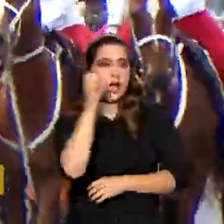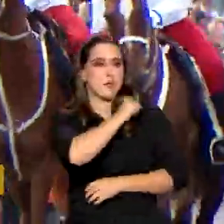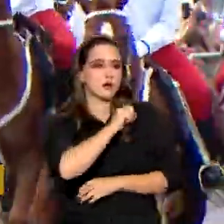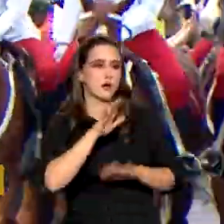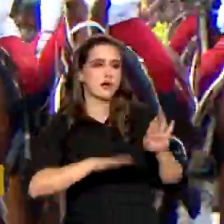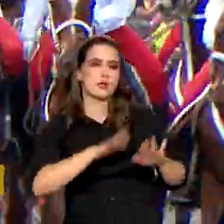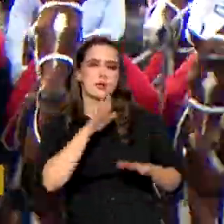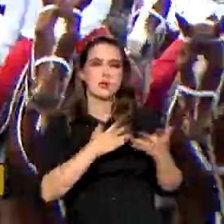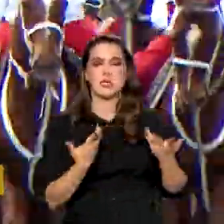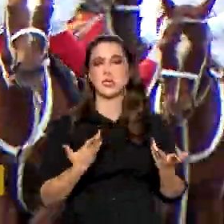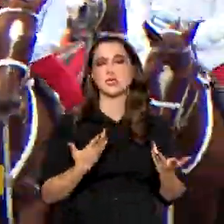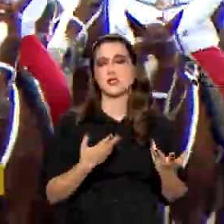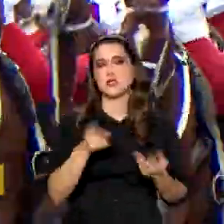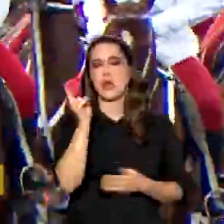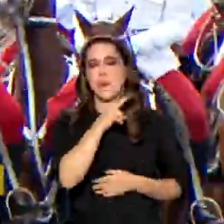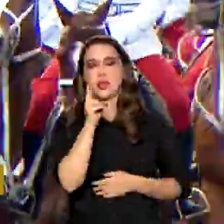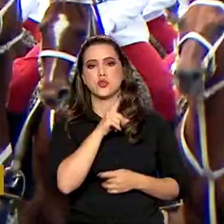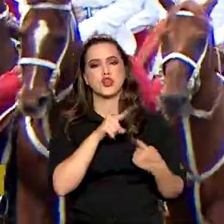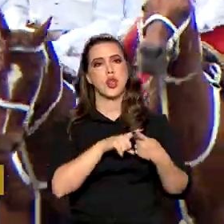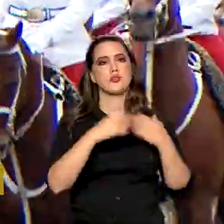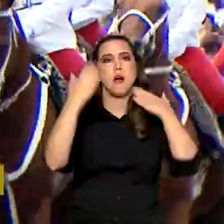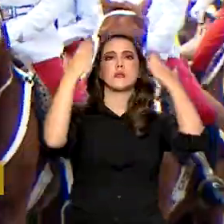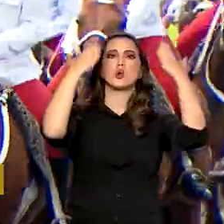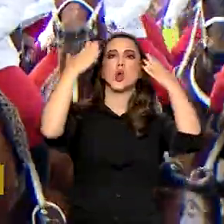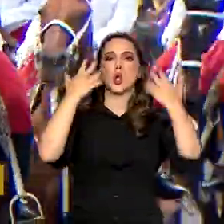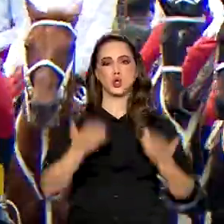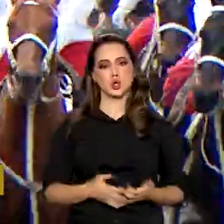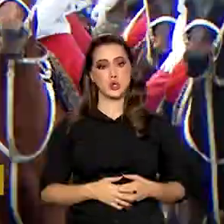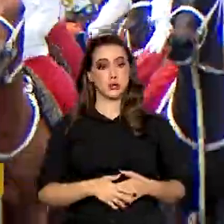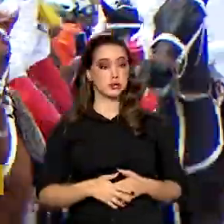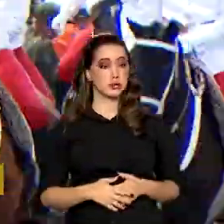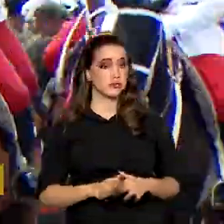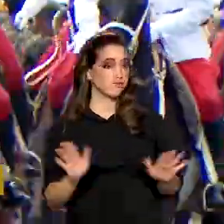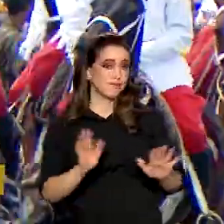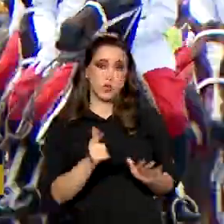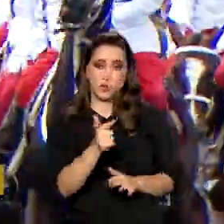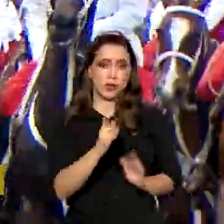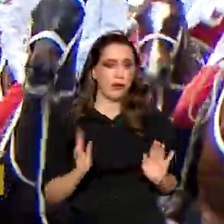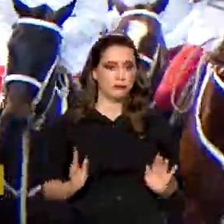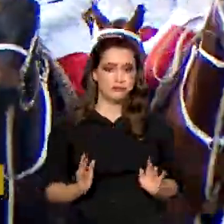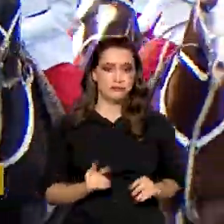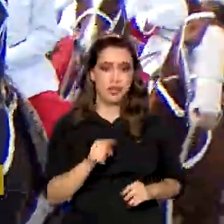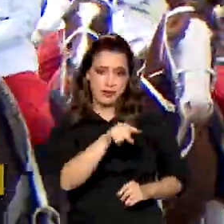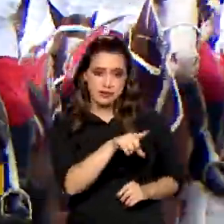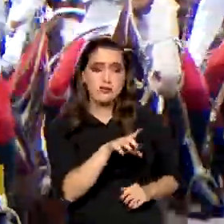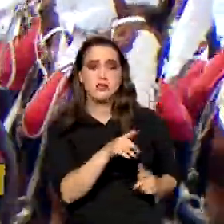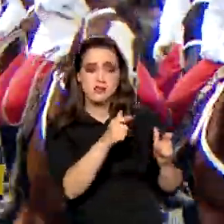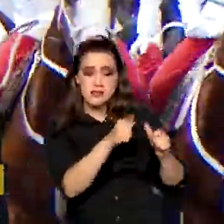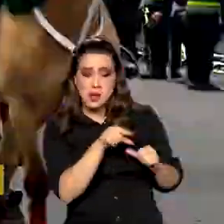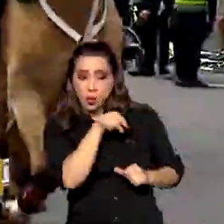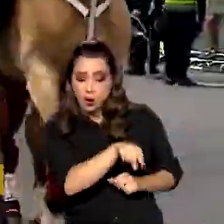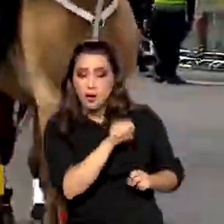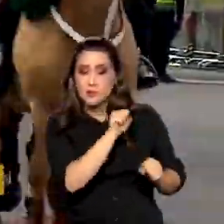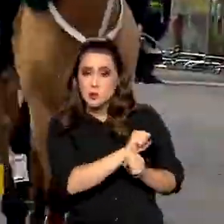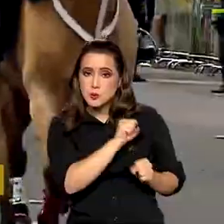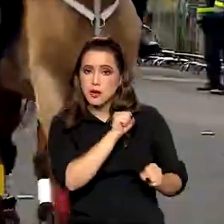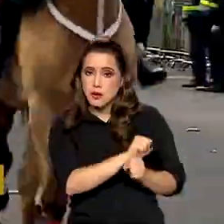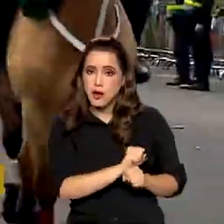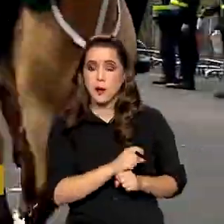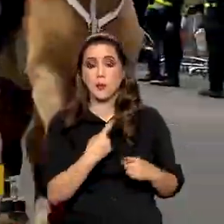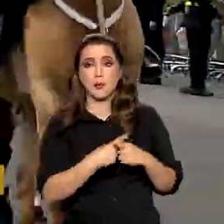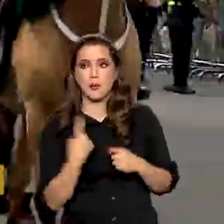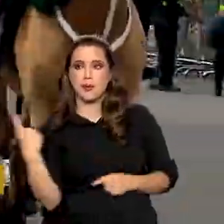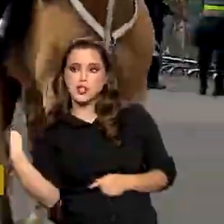até emergência, no caso, psicológica, eles não vão ter. Então é uma base. A chegada e a